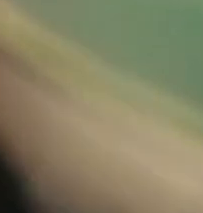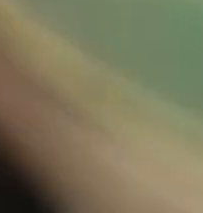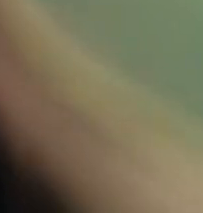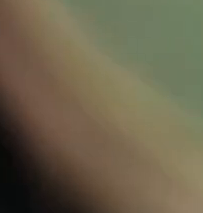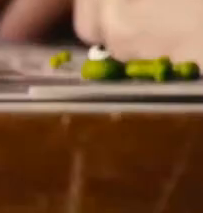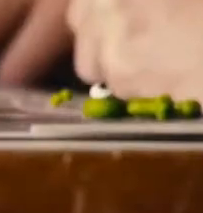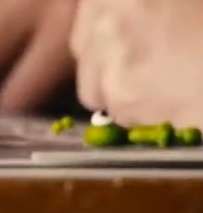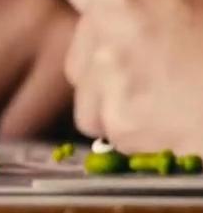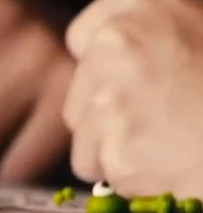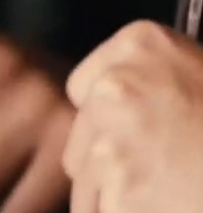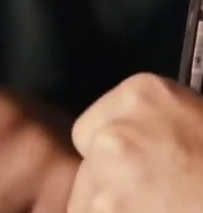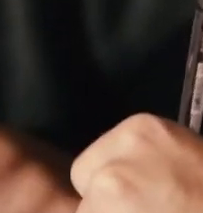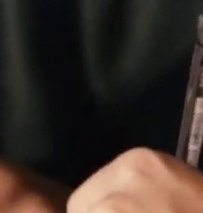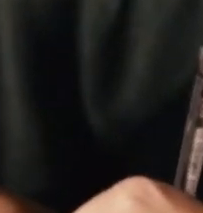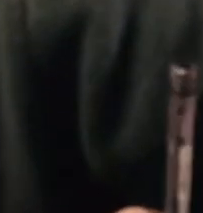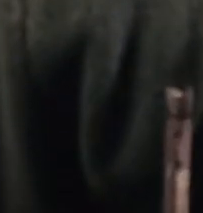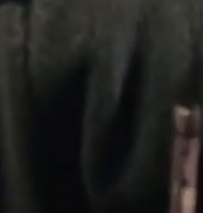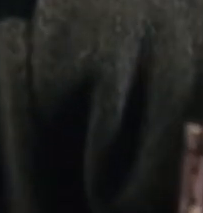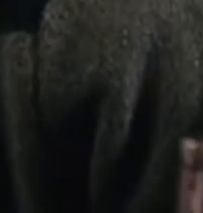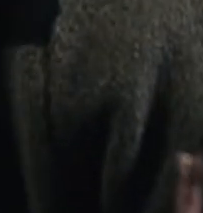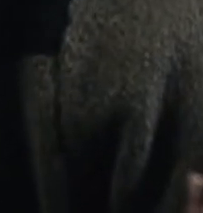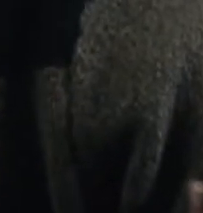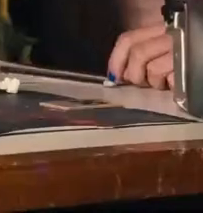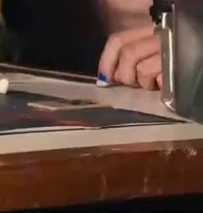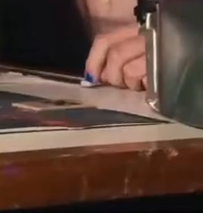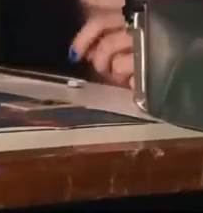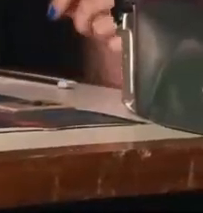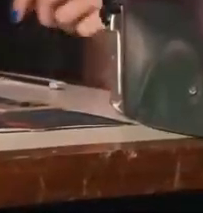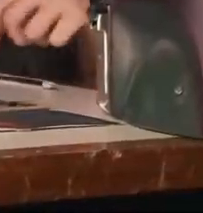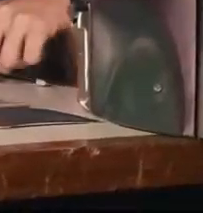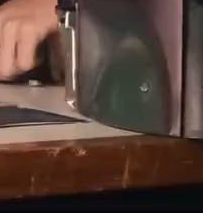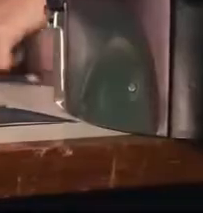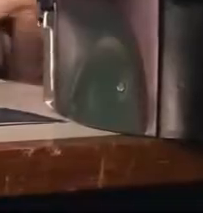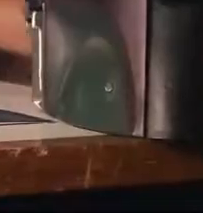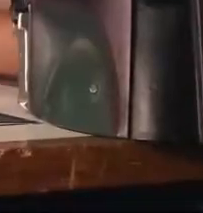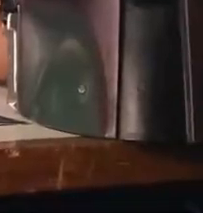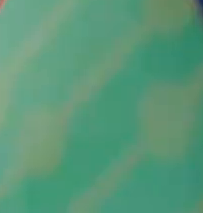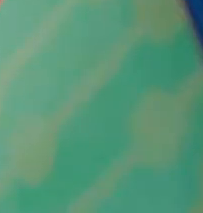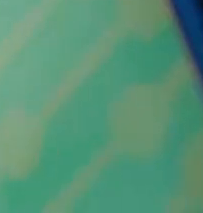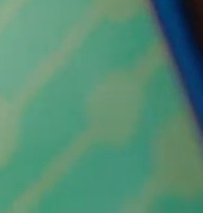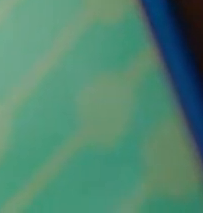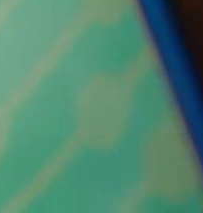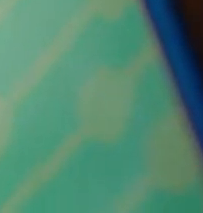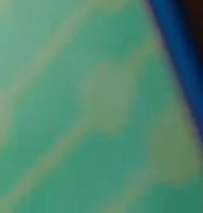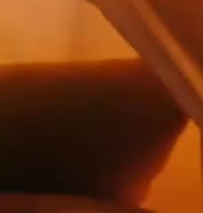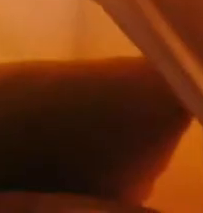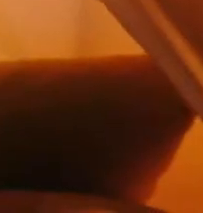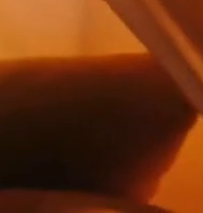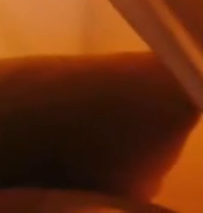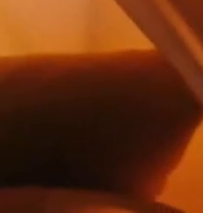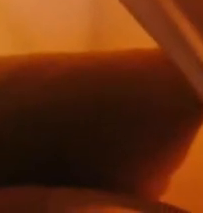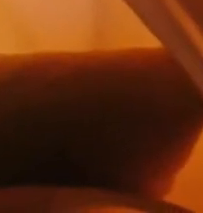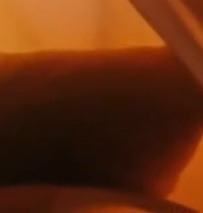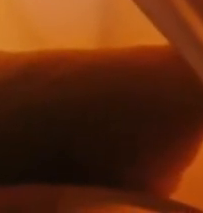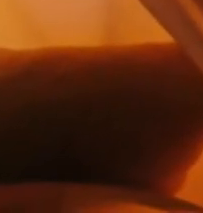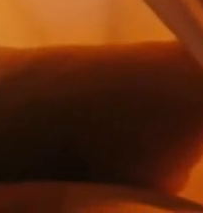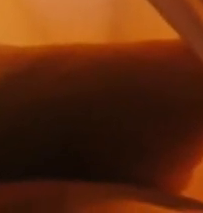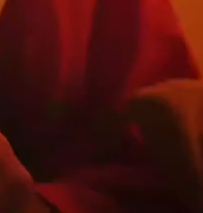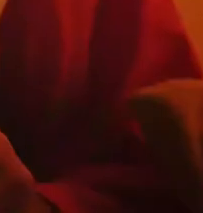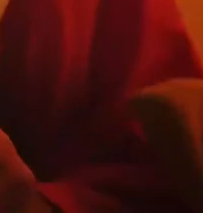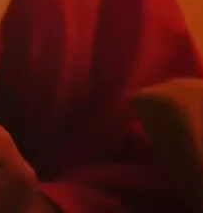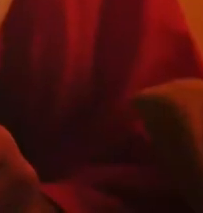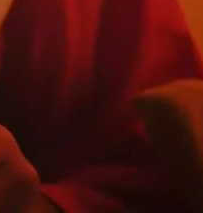numa jornada compartilhada com o infinito as possibilidades de transformar a imaginação de todos em experiências